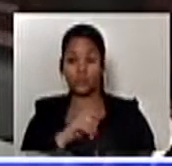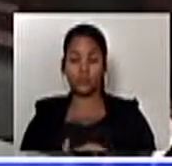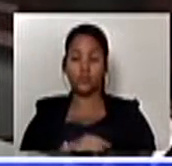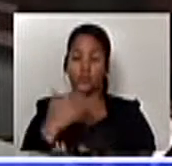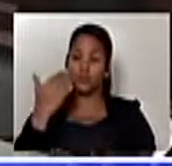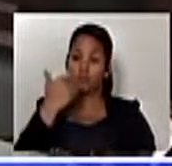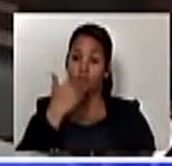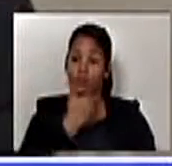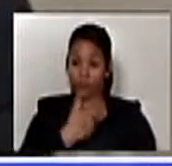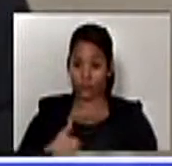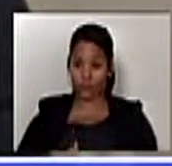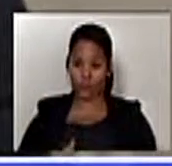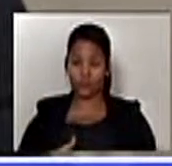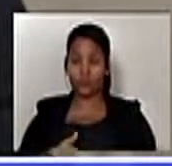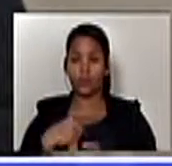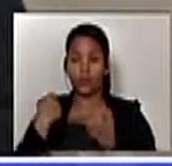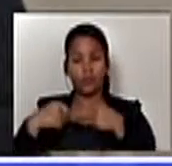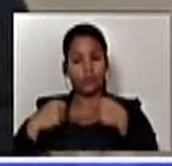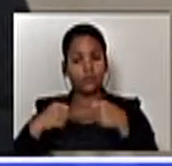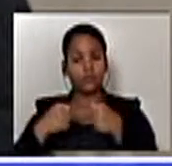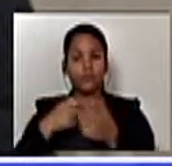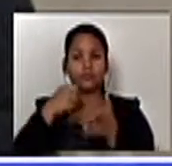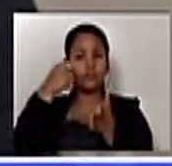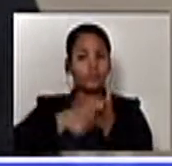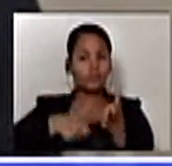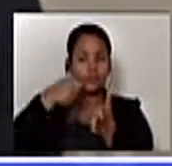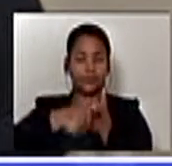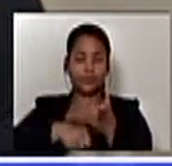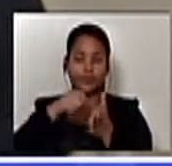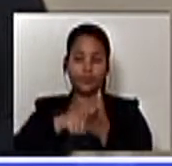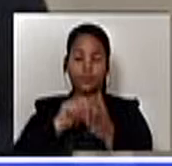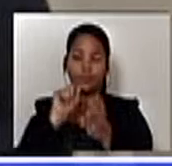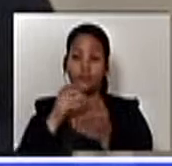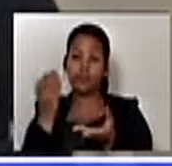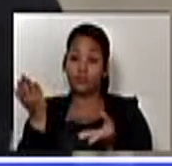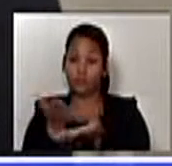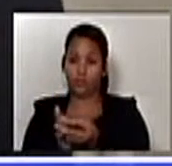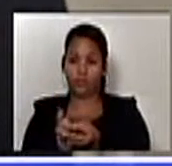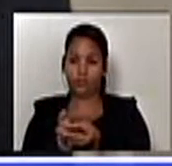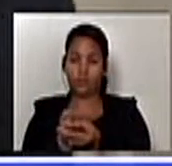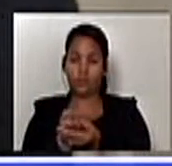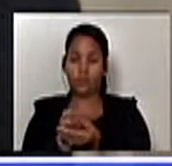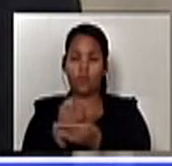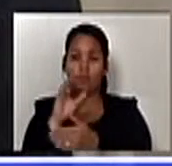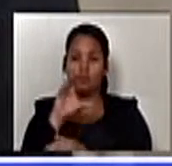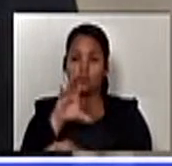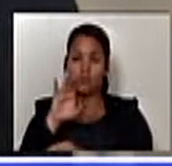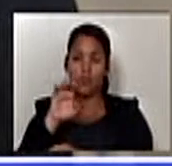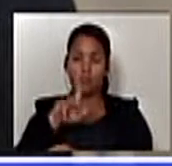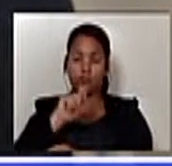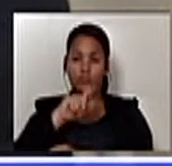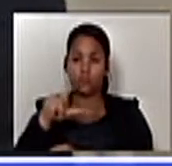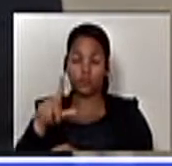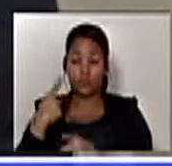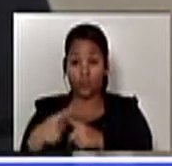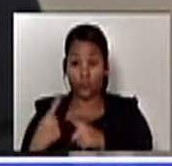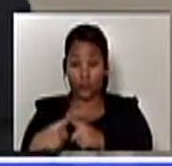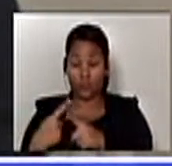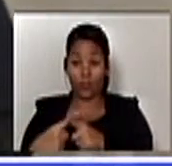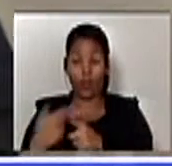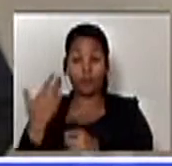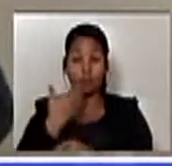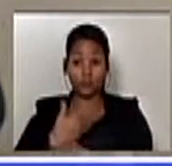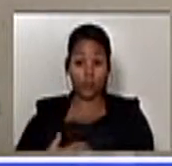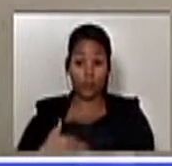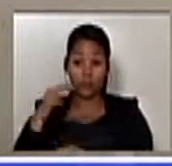da CEAL, no bom sentido, no sentido propositivo, até porque o governo federal tem